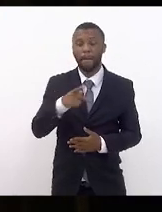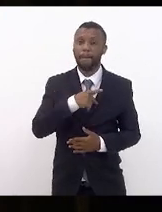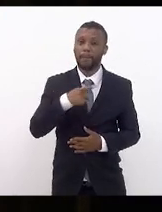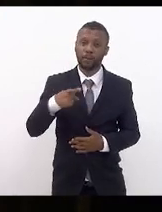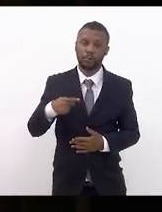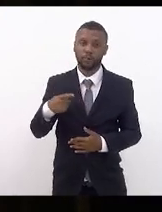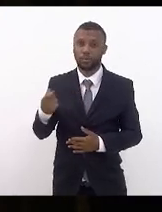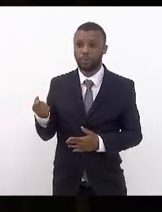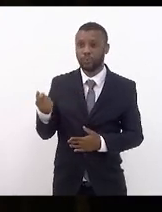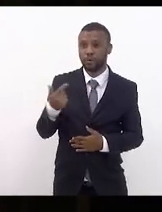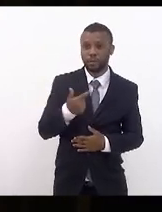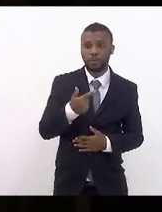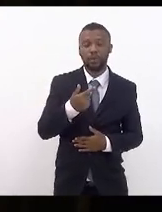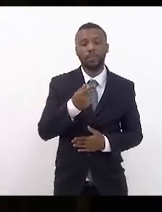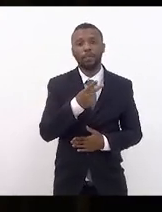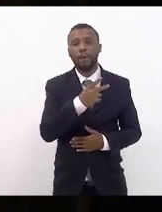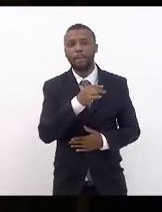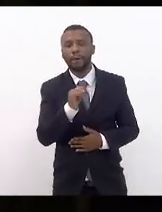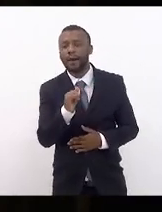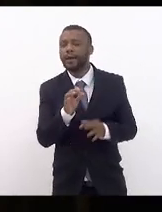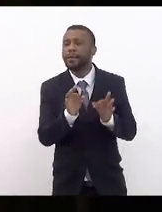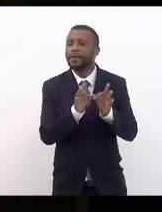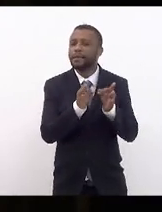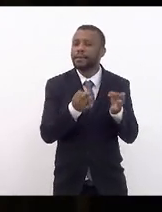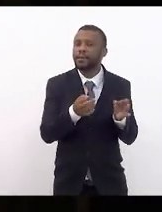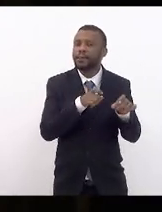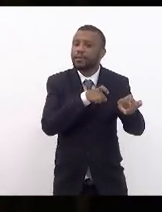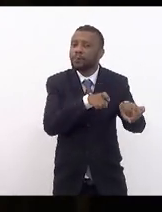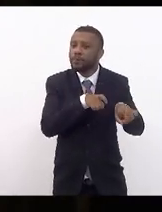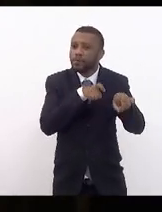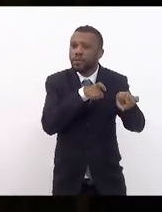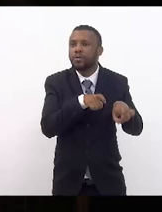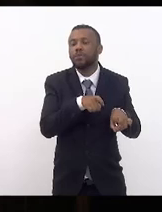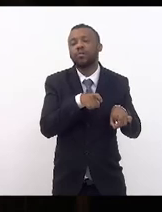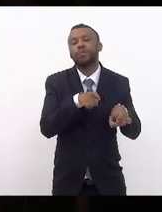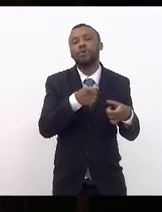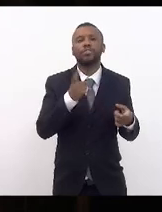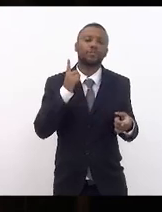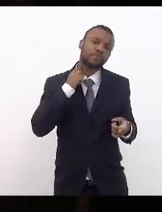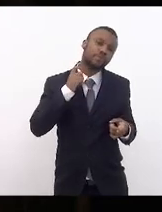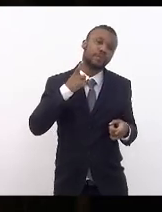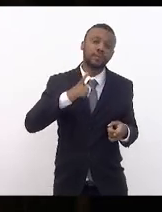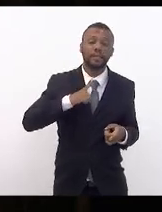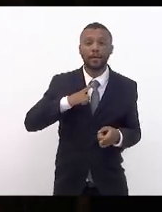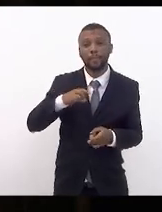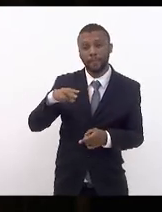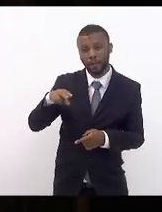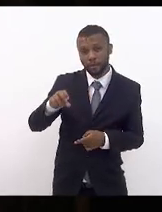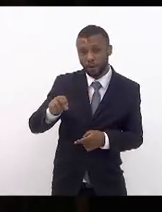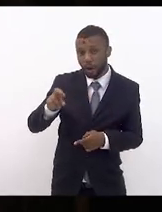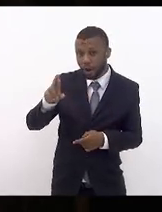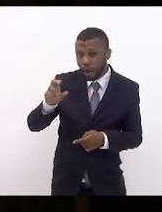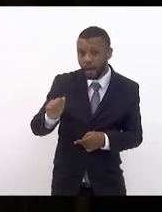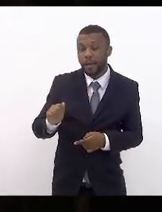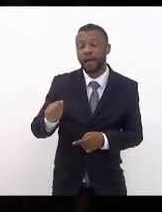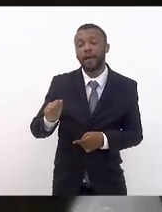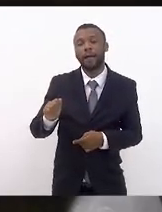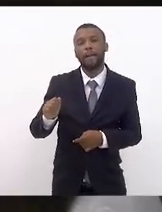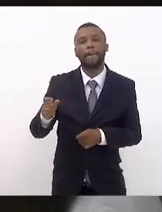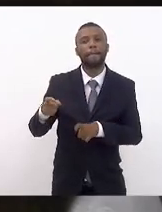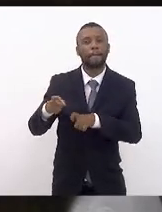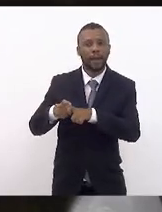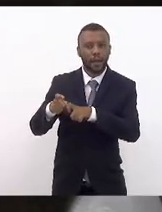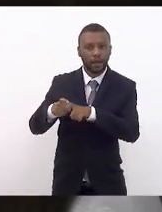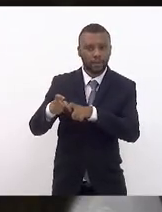que os meus pais simples do interior de Minas teriam de ter uma nora médica. E